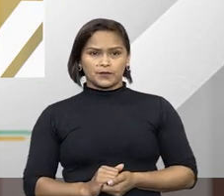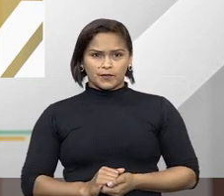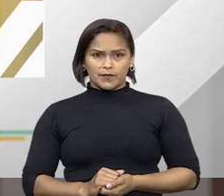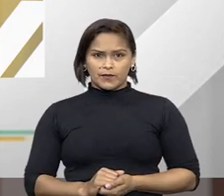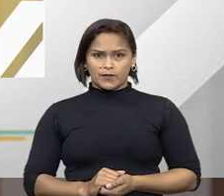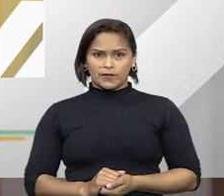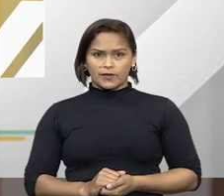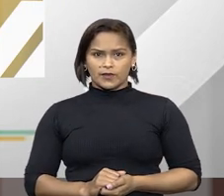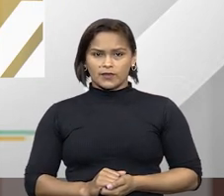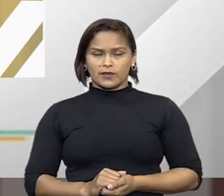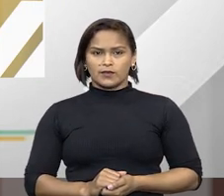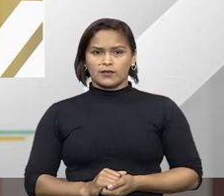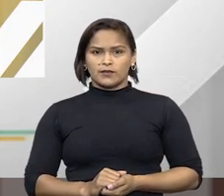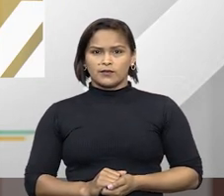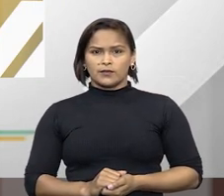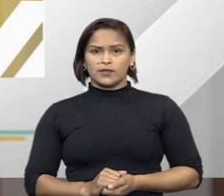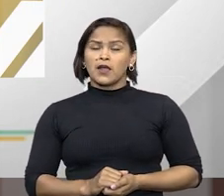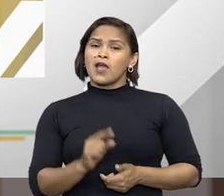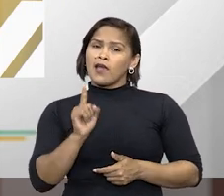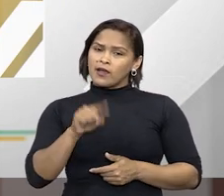É,